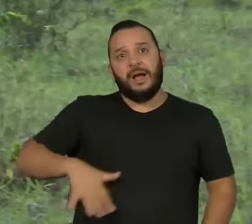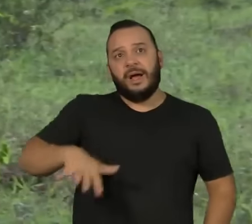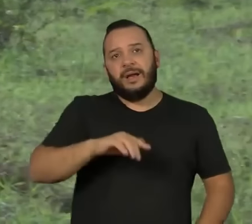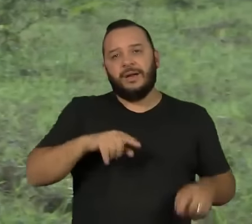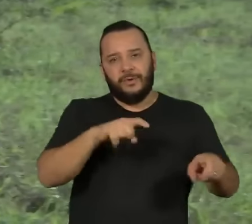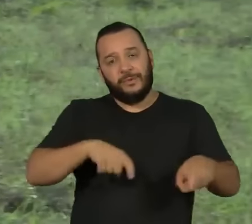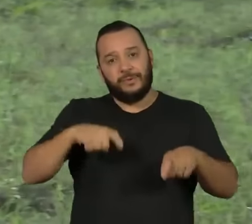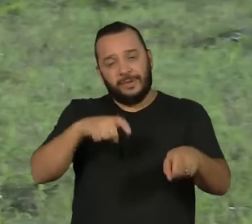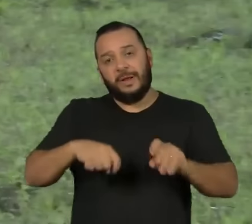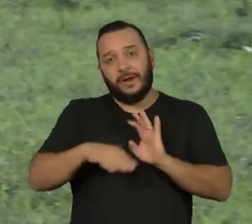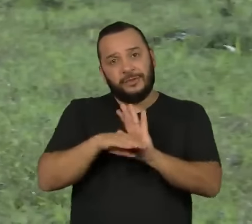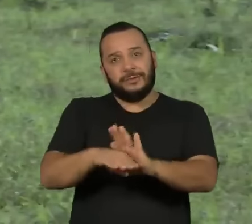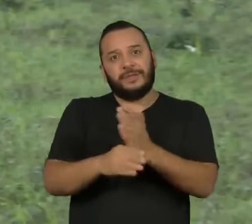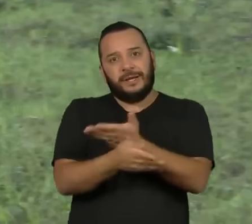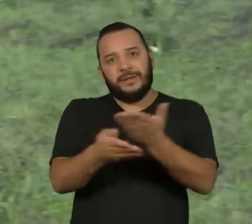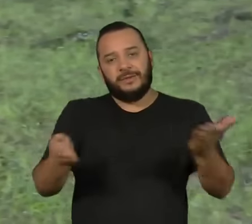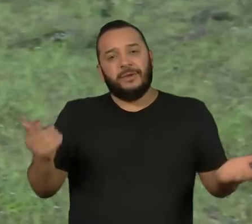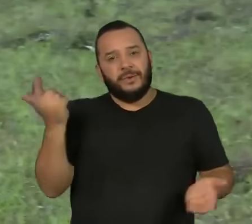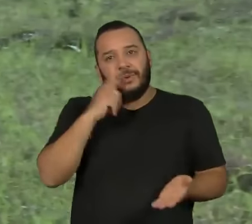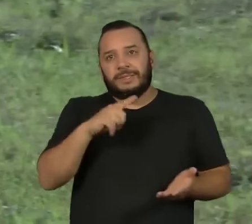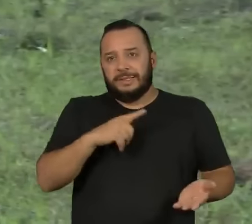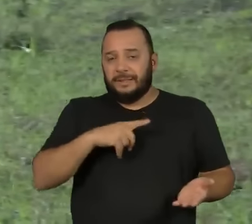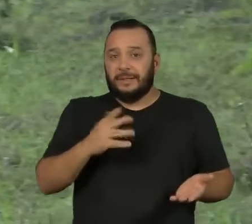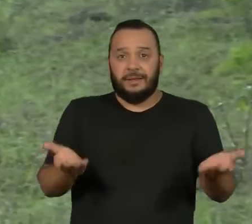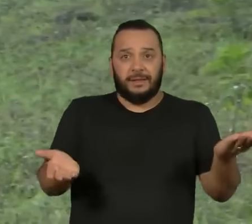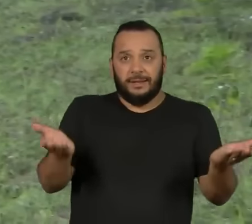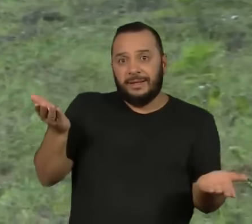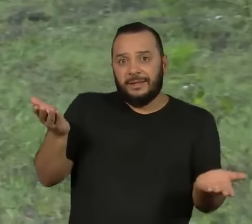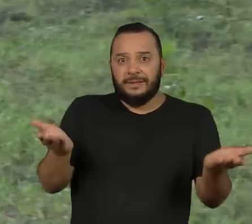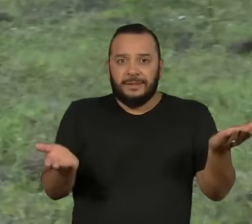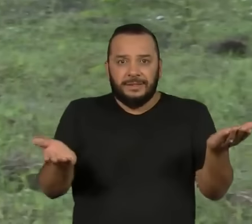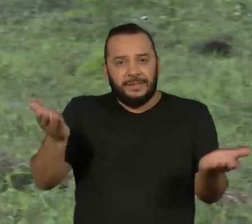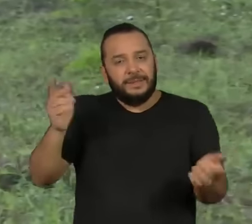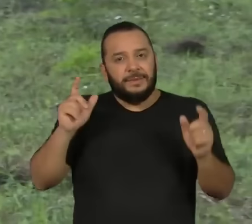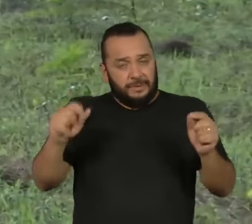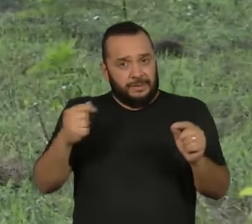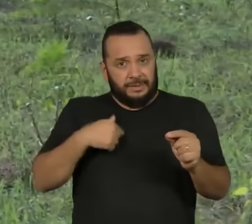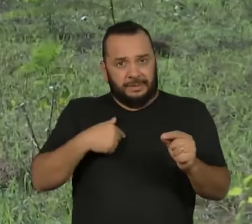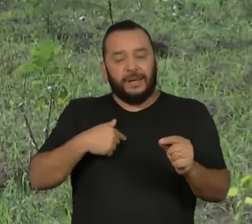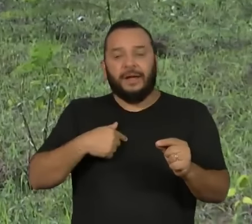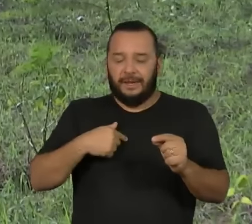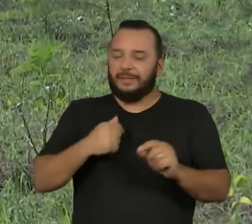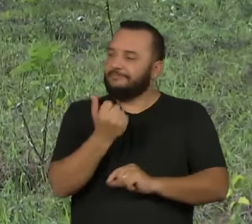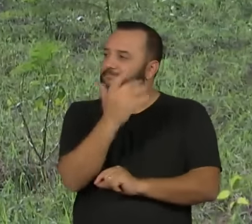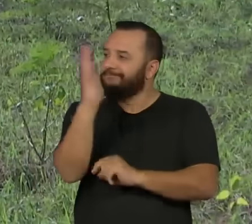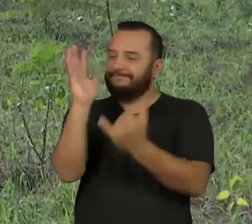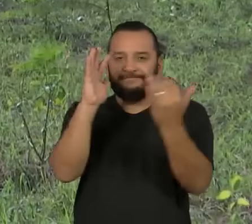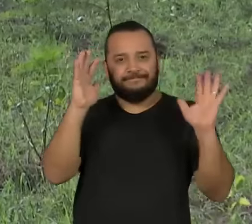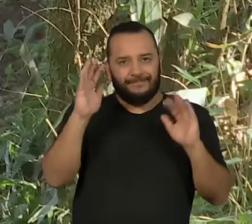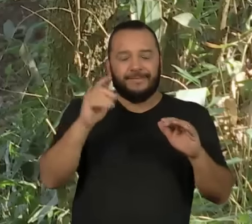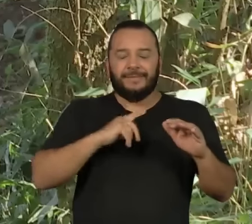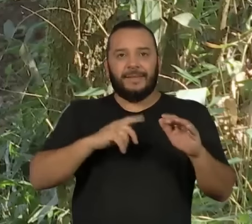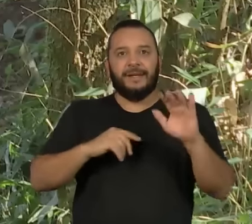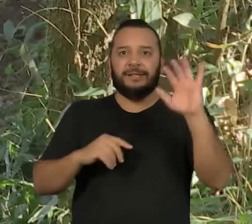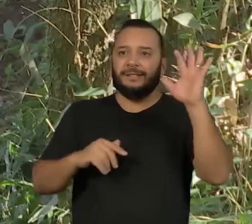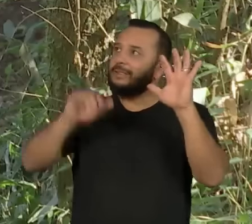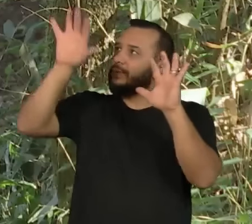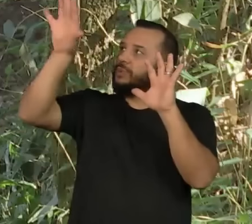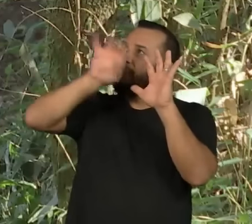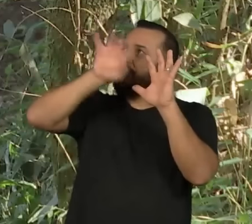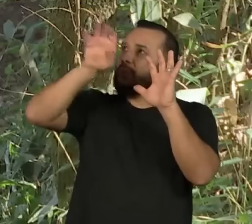vão ajudar a gente equilibrar esses serviços ecossistêmicos, ajudam a captar carbono e também